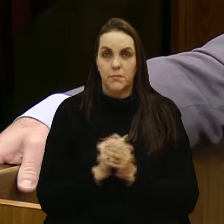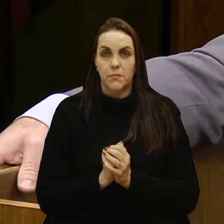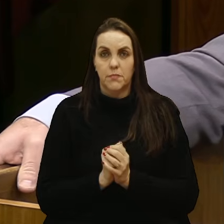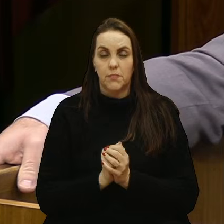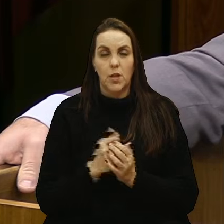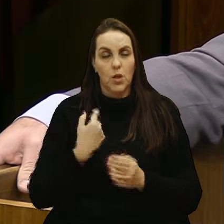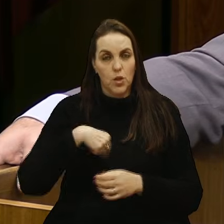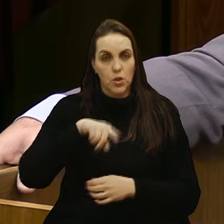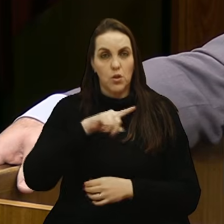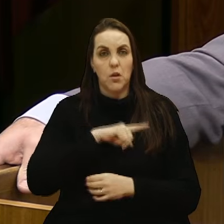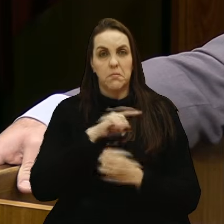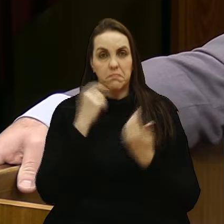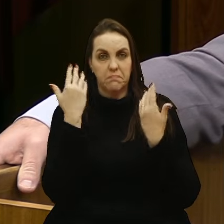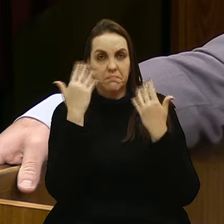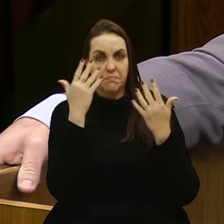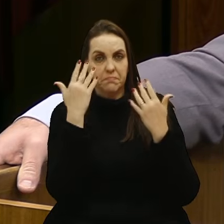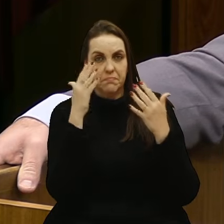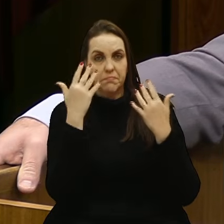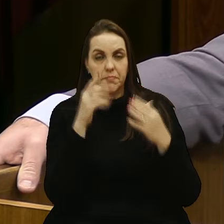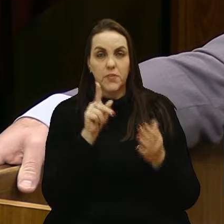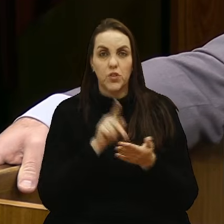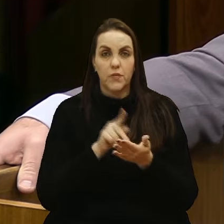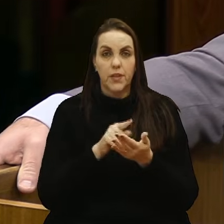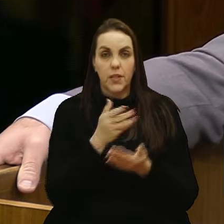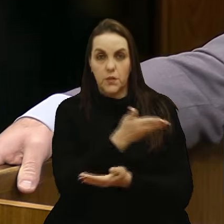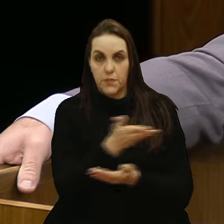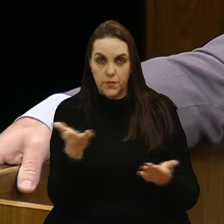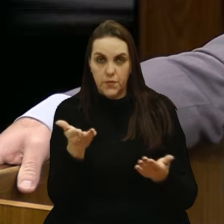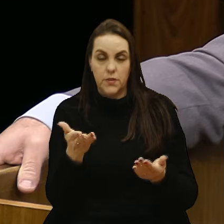para vocês, tá? Porque